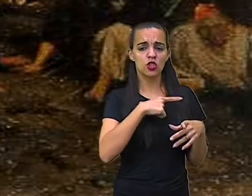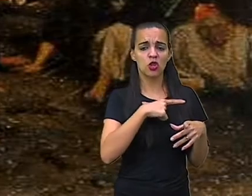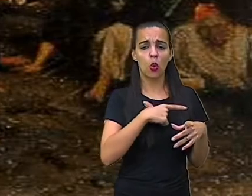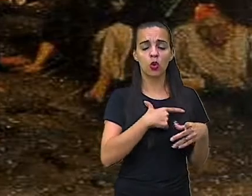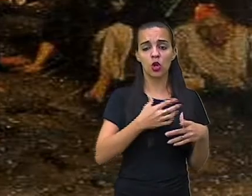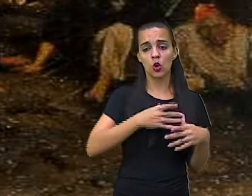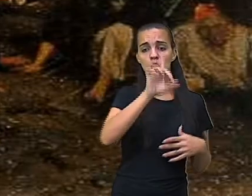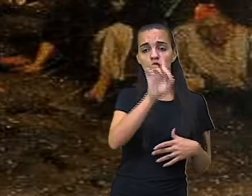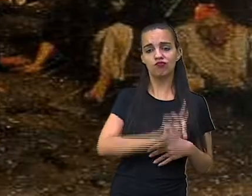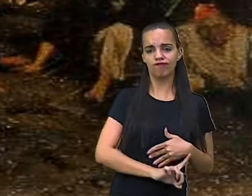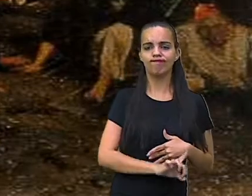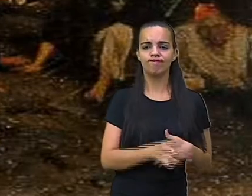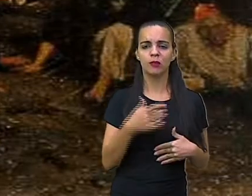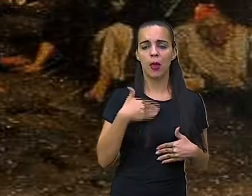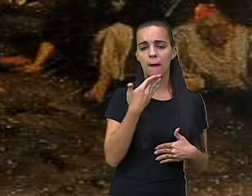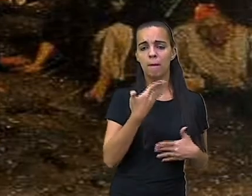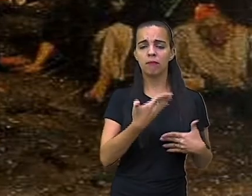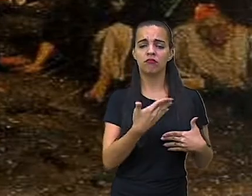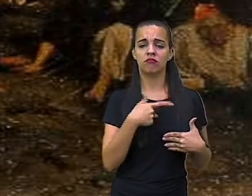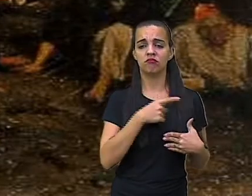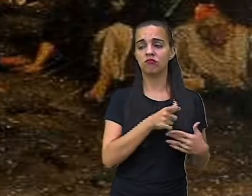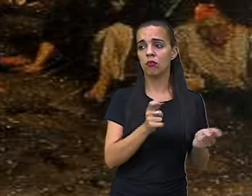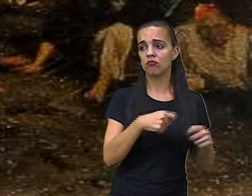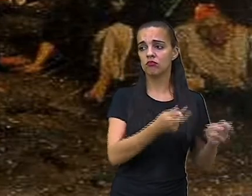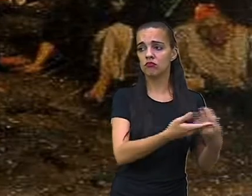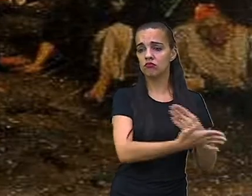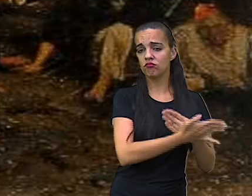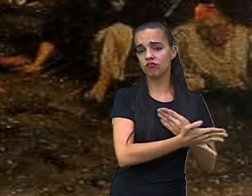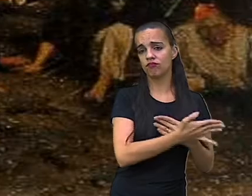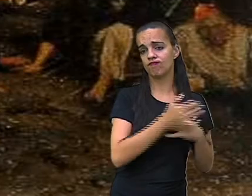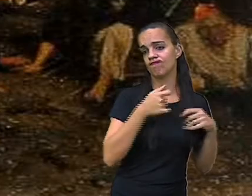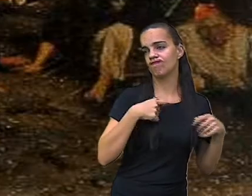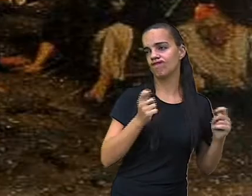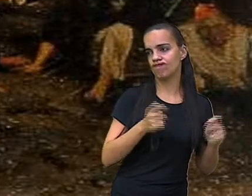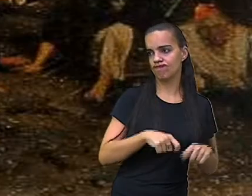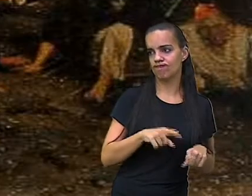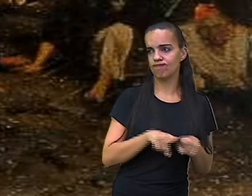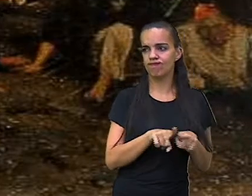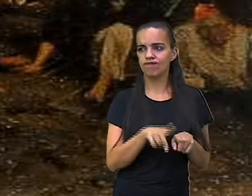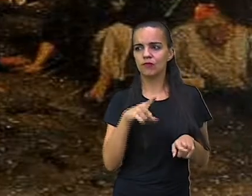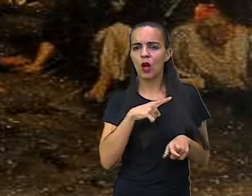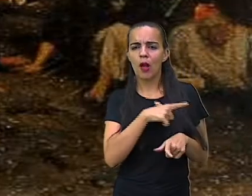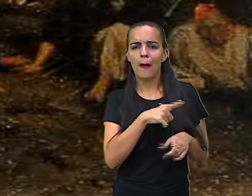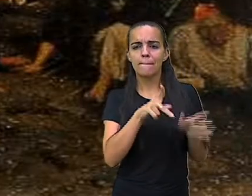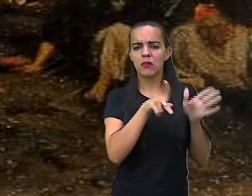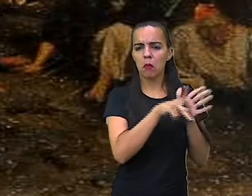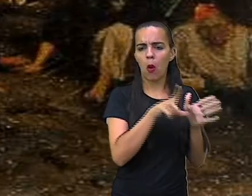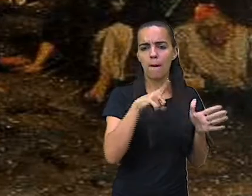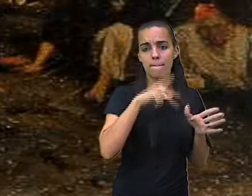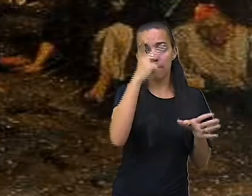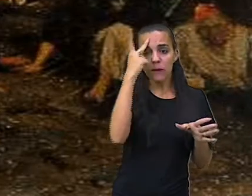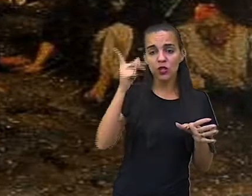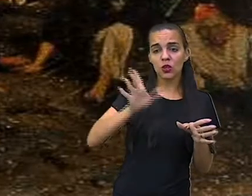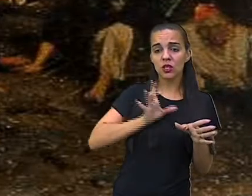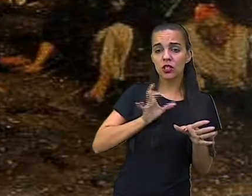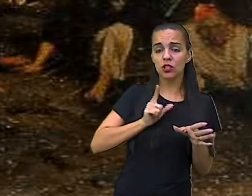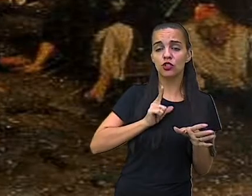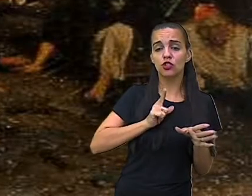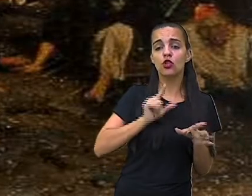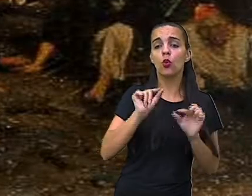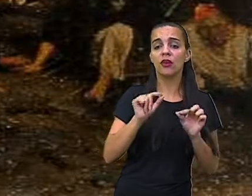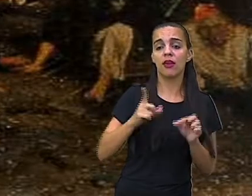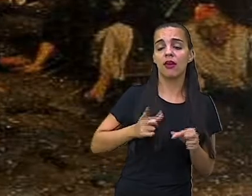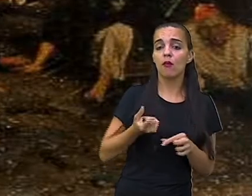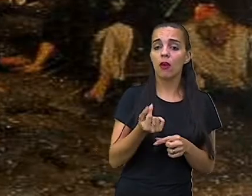primeiros queriam manter seus privilégios com o voto censitário e suas extensas propriedades, os últimos clamavam